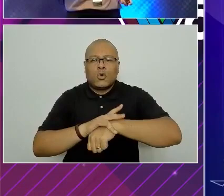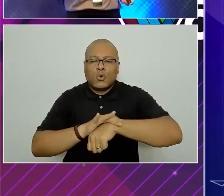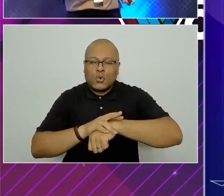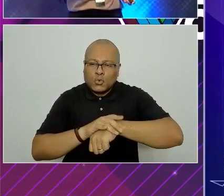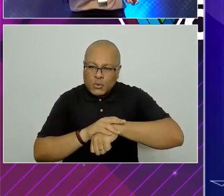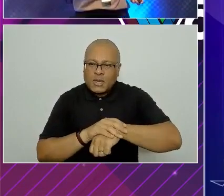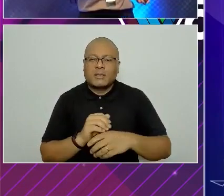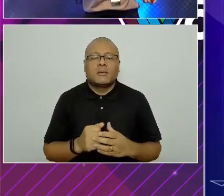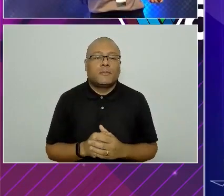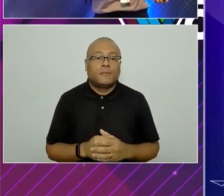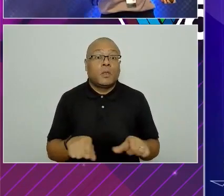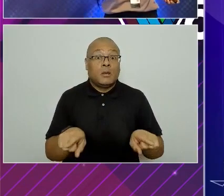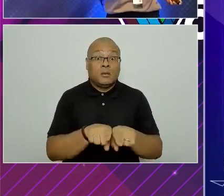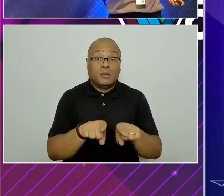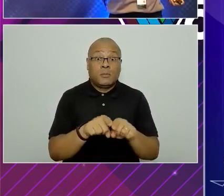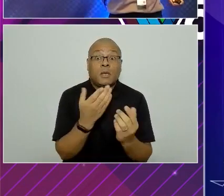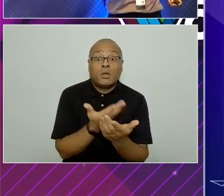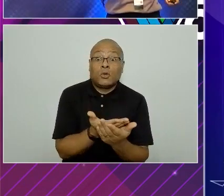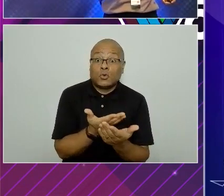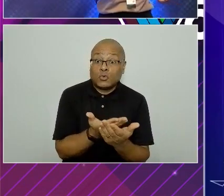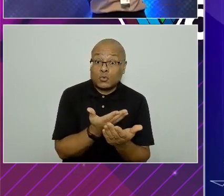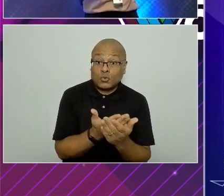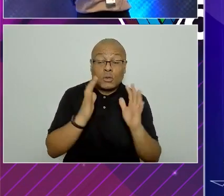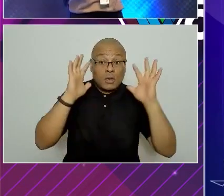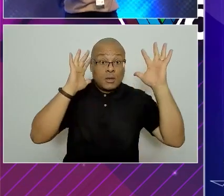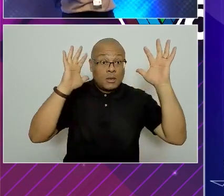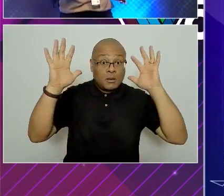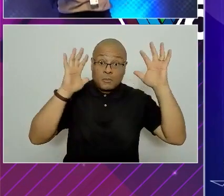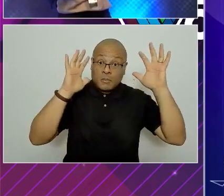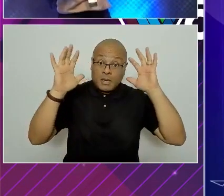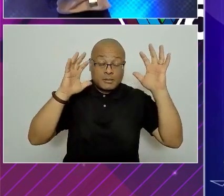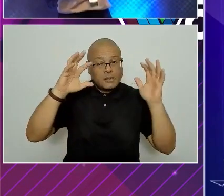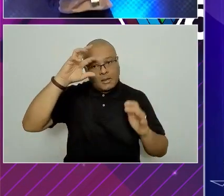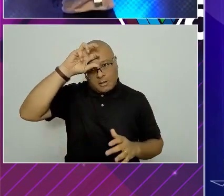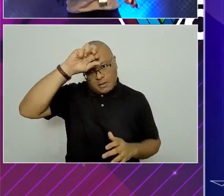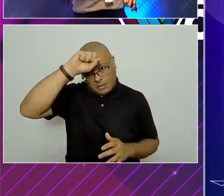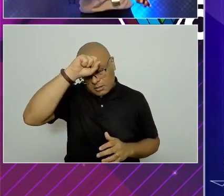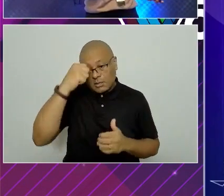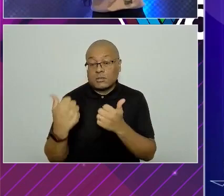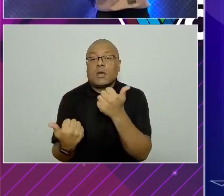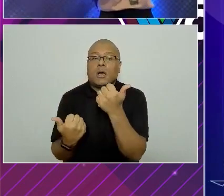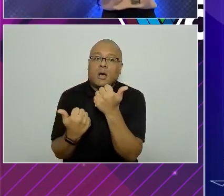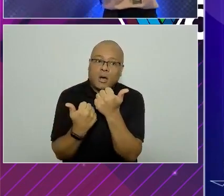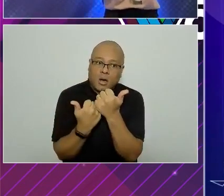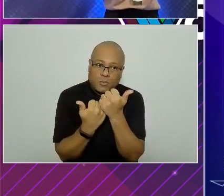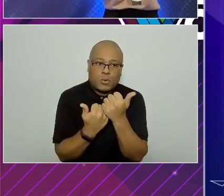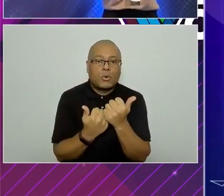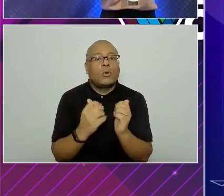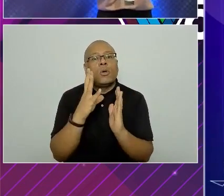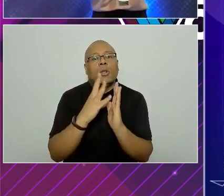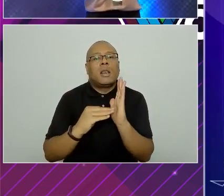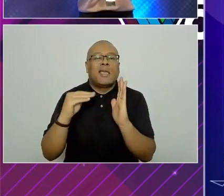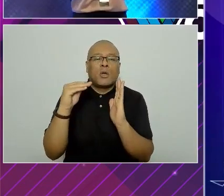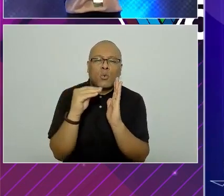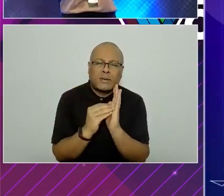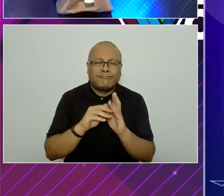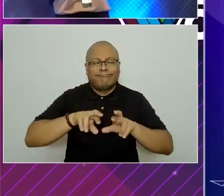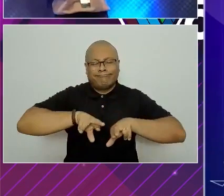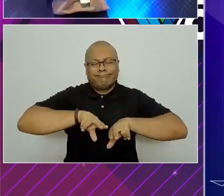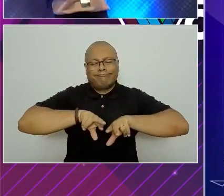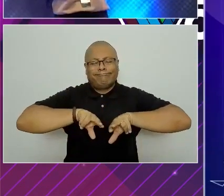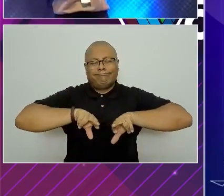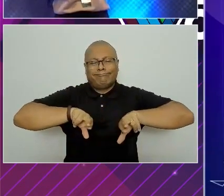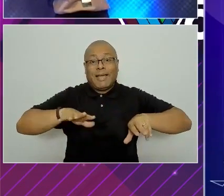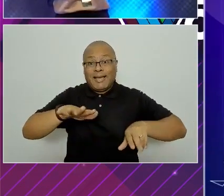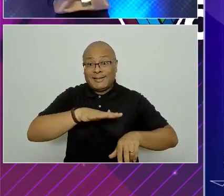memória. A gente também pensa sobre aprendizagem de reforço, sobre linguagem. Então, esses estudos dentro da